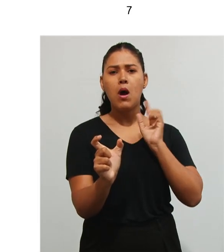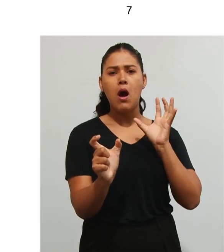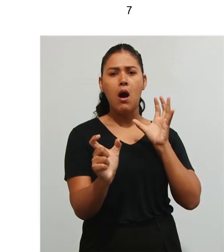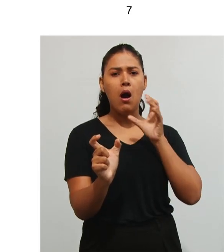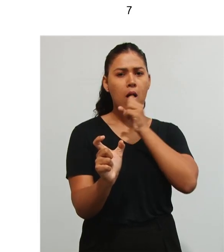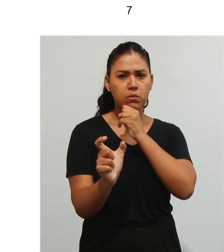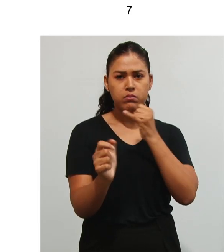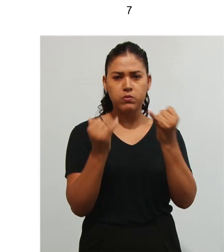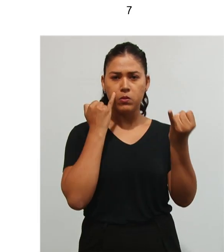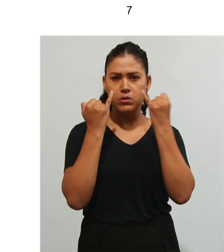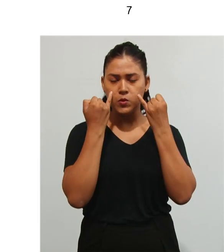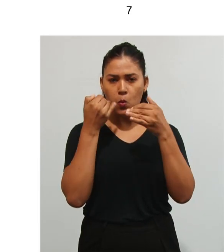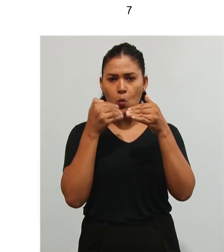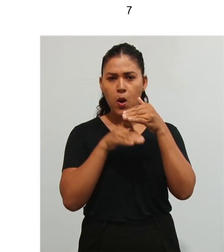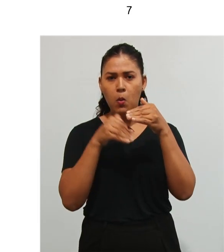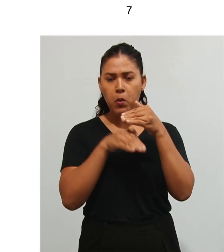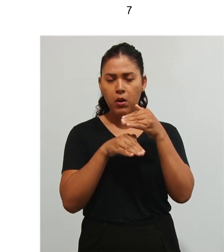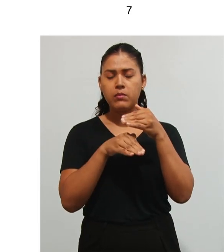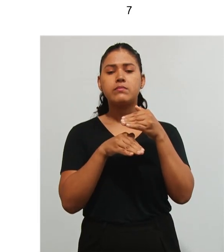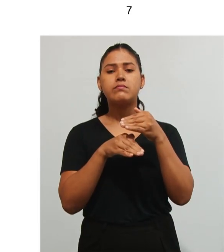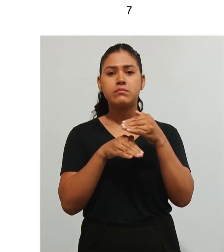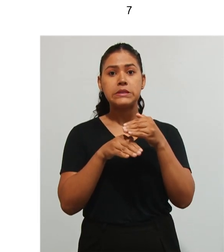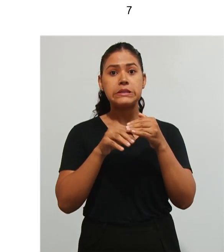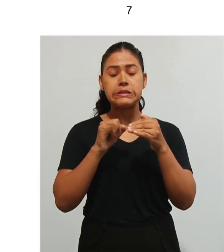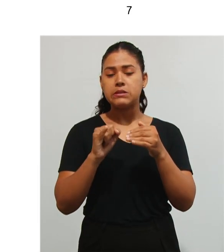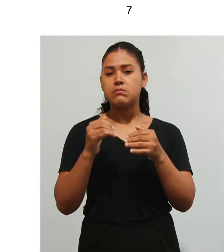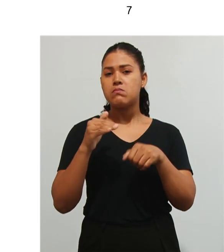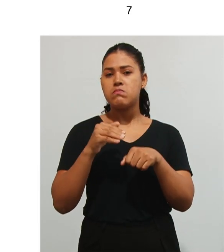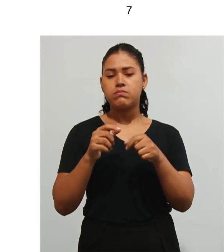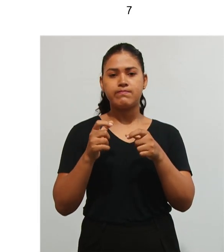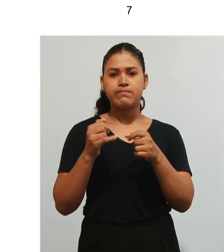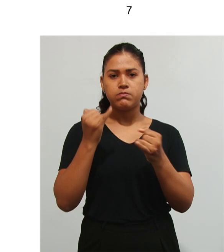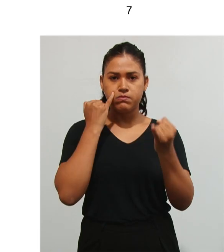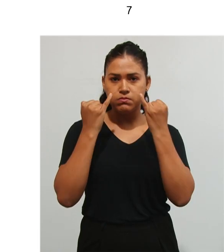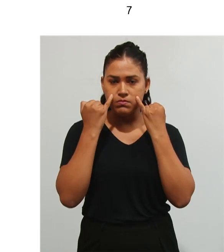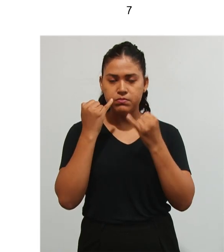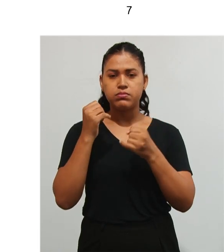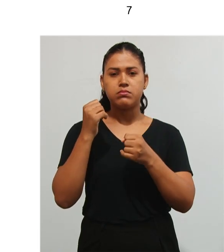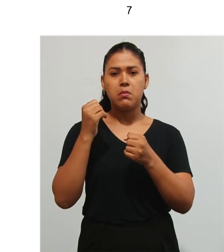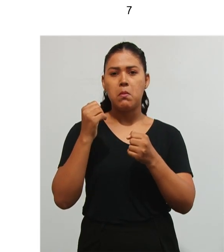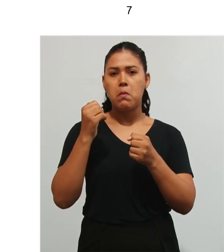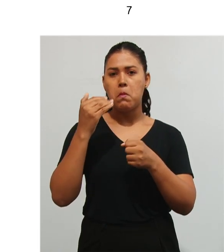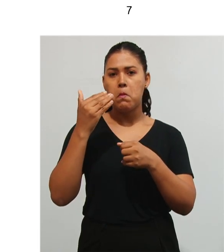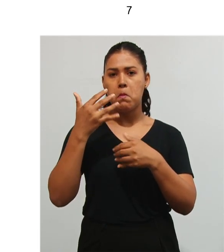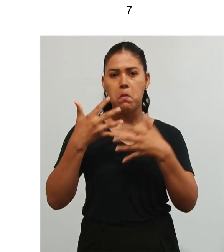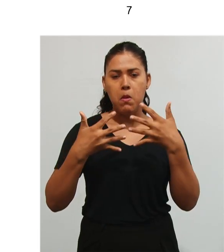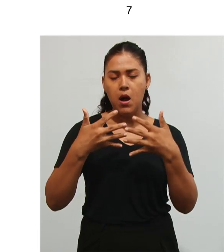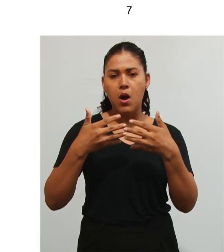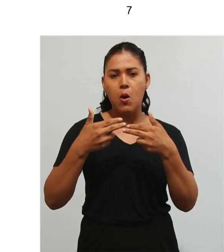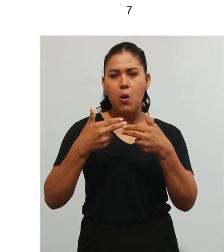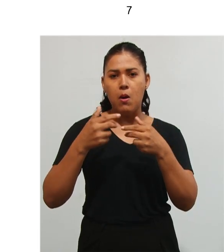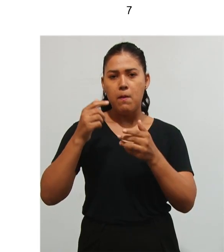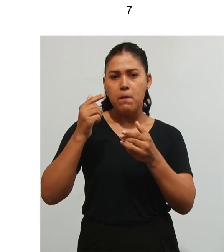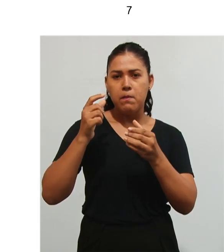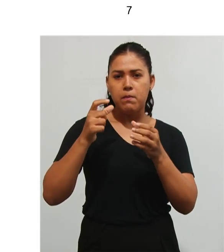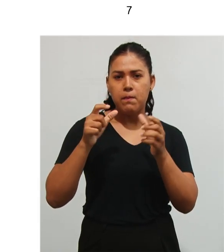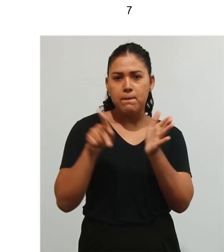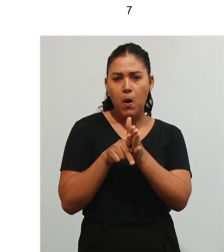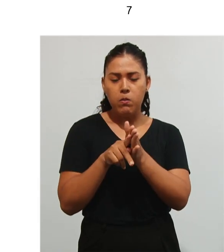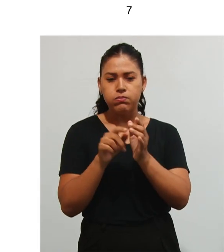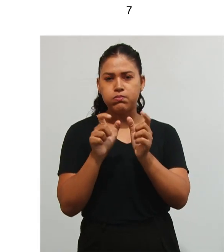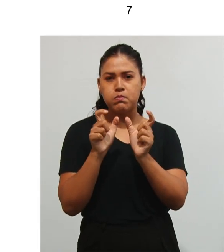funcionamento do computador, tá? Então quanto maior for a capacidade de armazenamento da memória